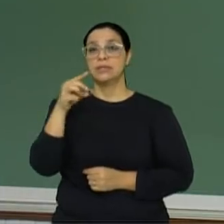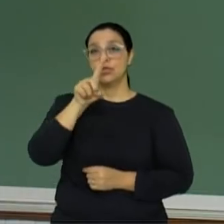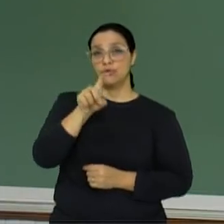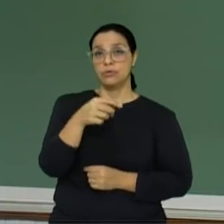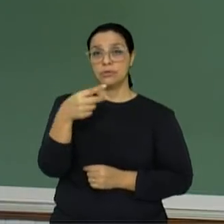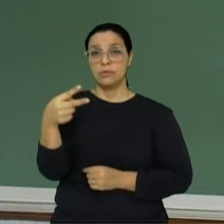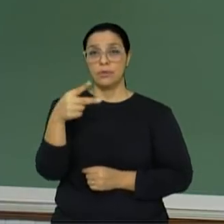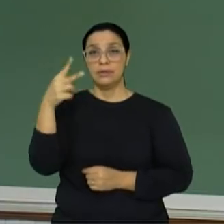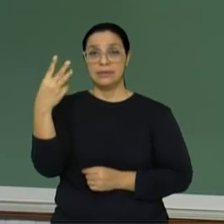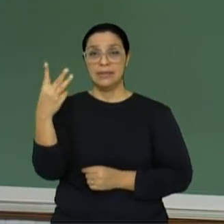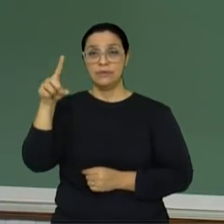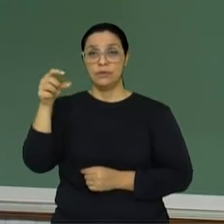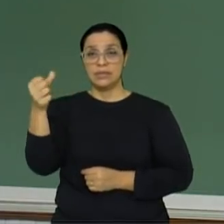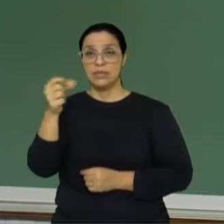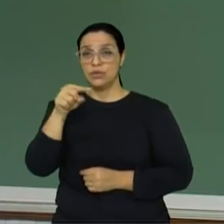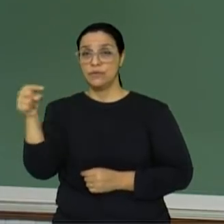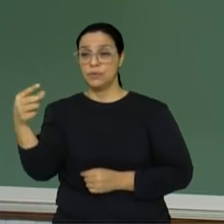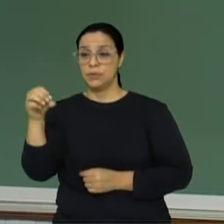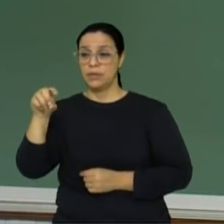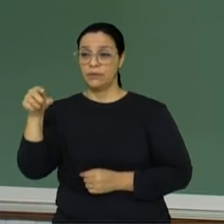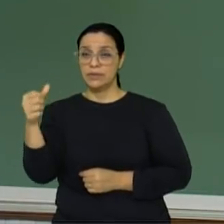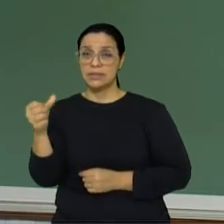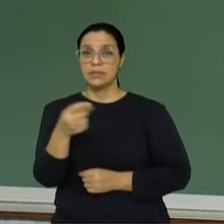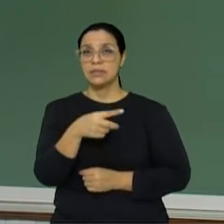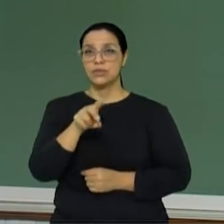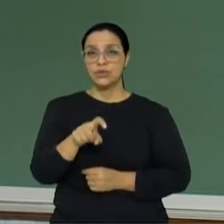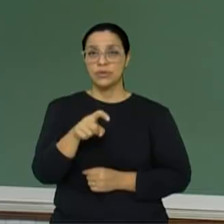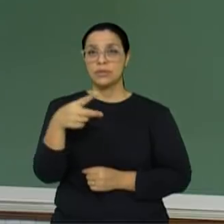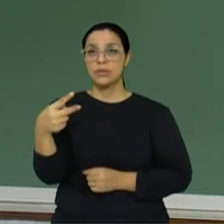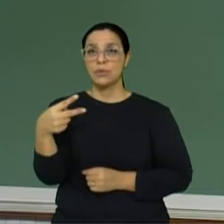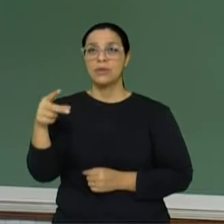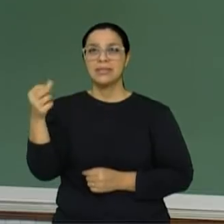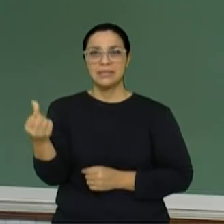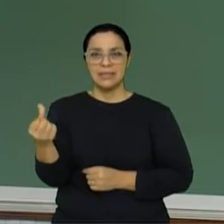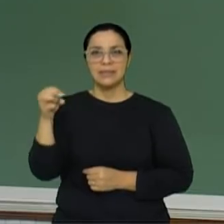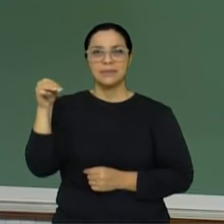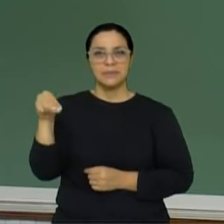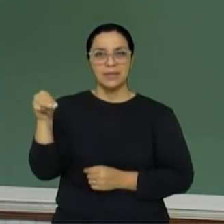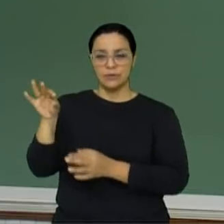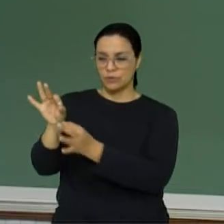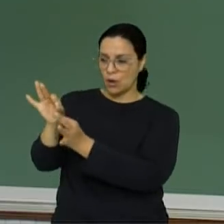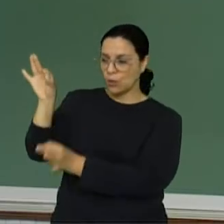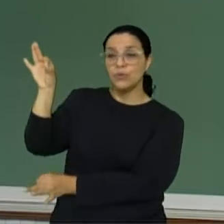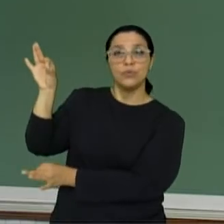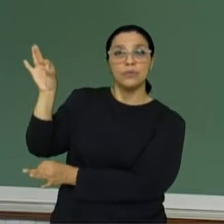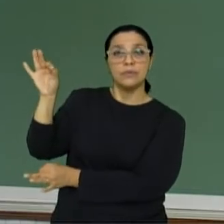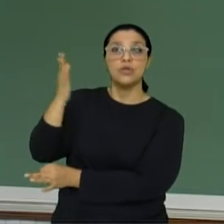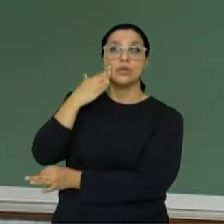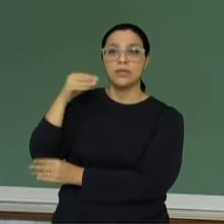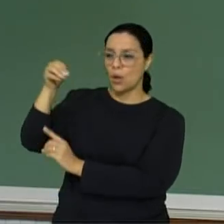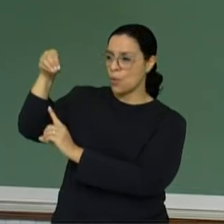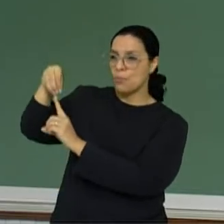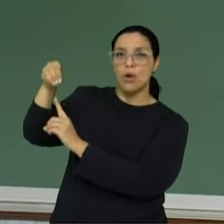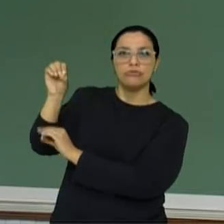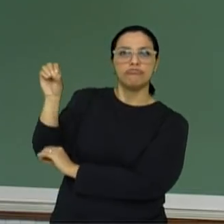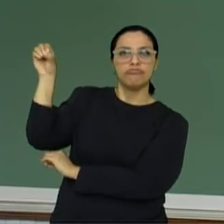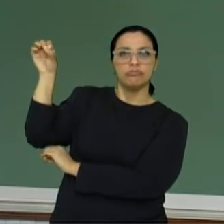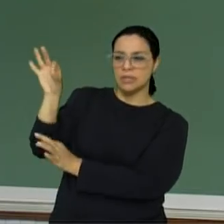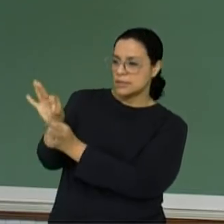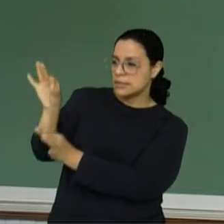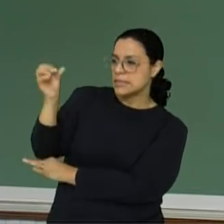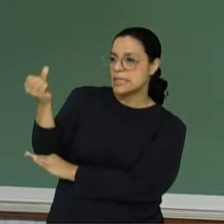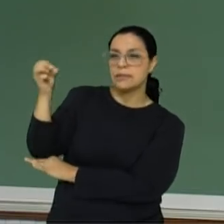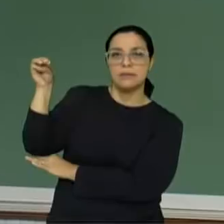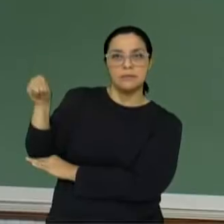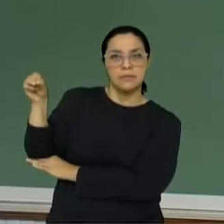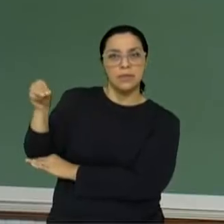3,6 divididos por 0,6 vai dar exatamente 6, né? 6 metros. Ou seja, descobri a altura do poste, certo?